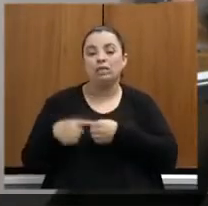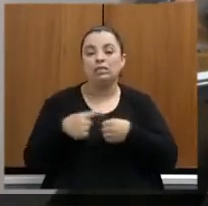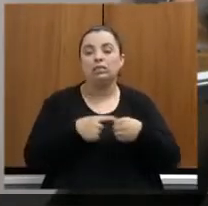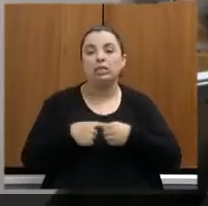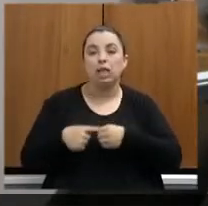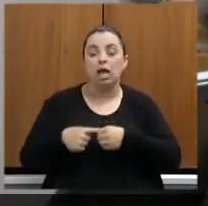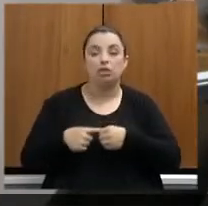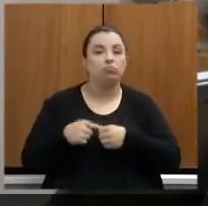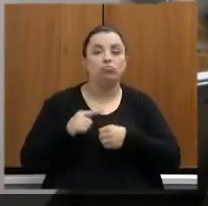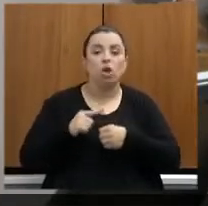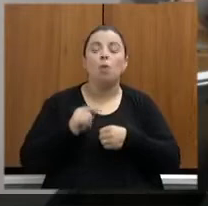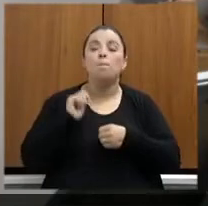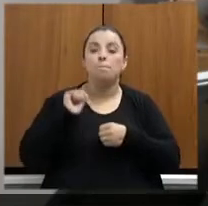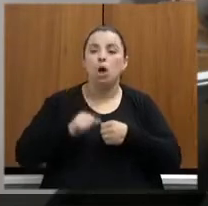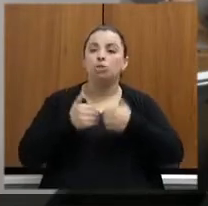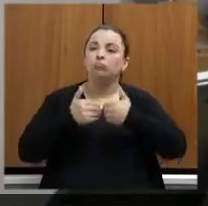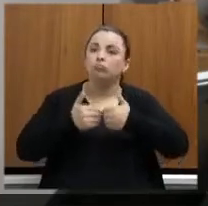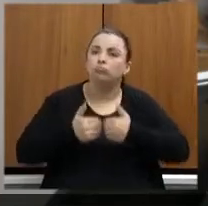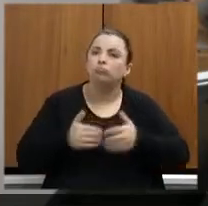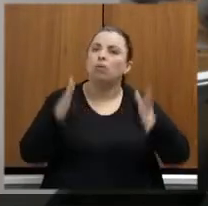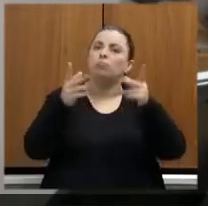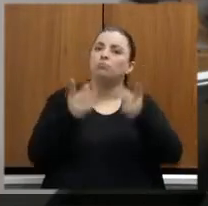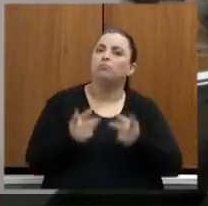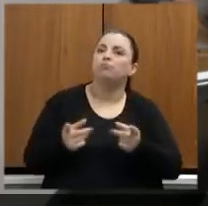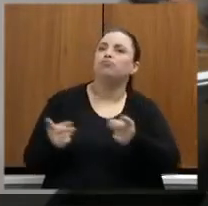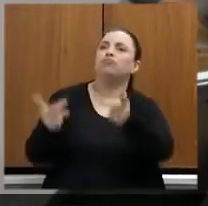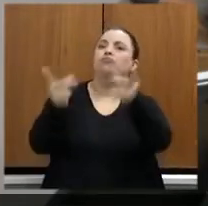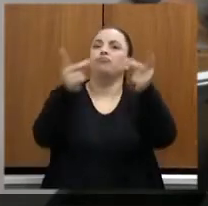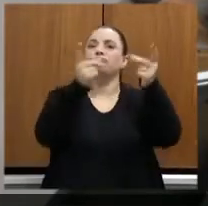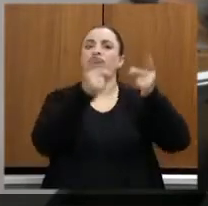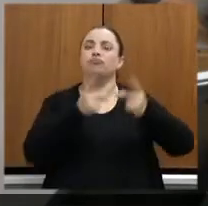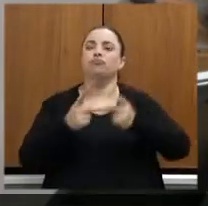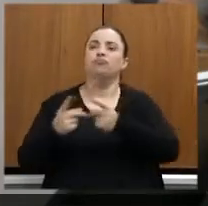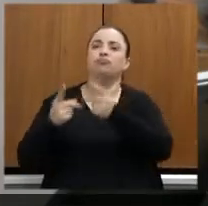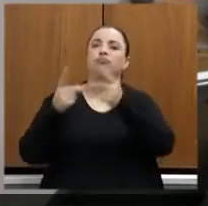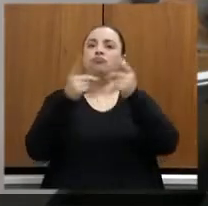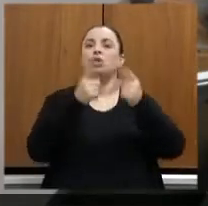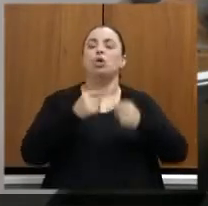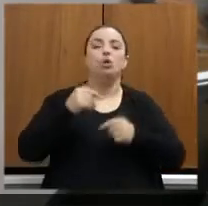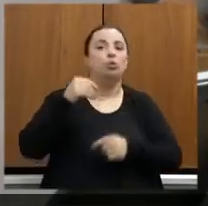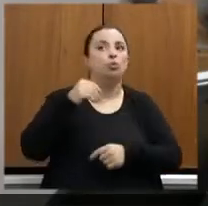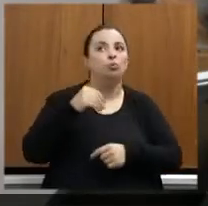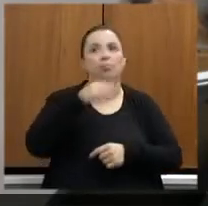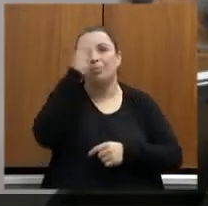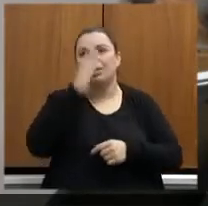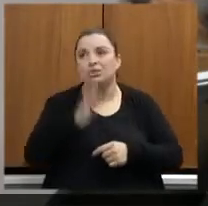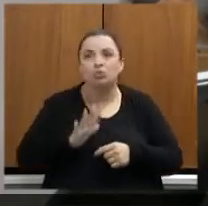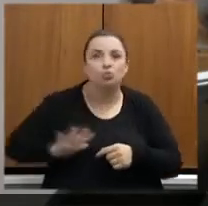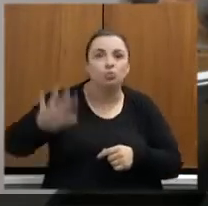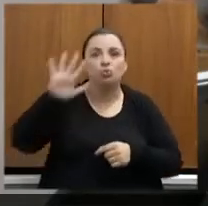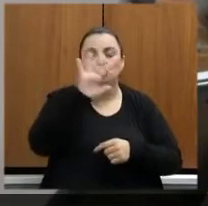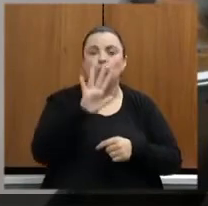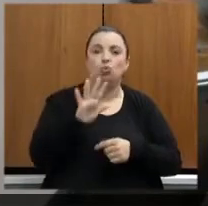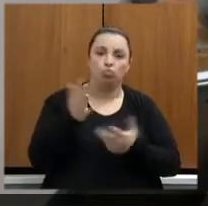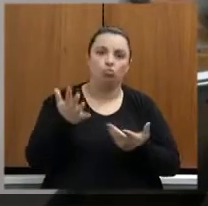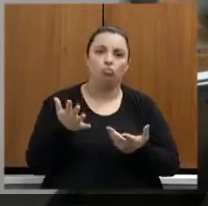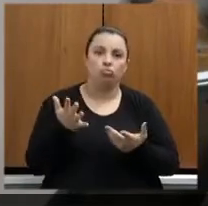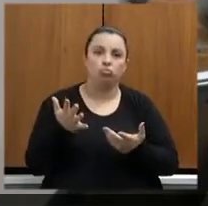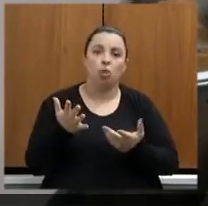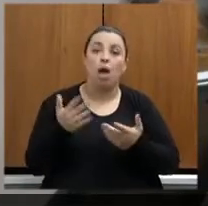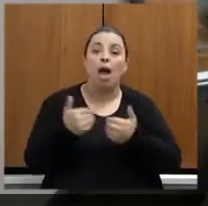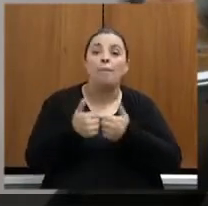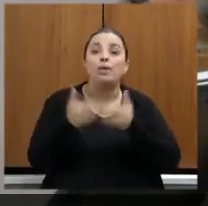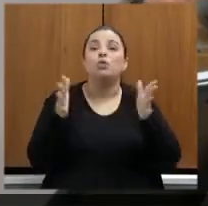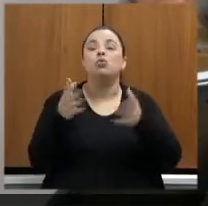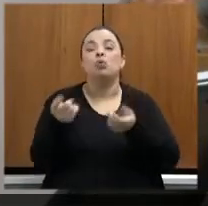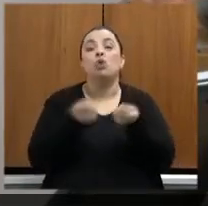poderem é para pegar o estado O país inteiro em busca do seu comércio nós sabemos